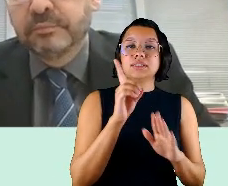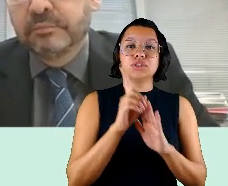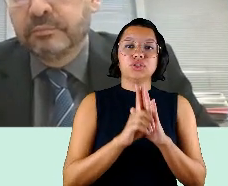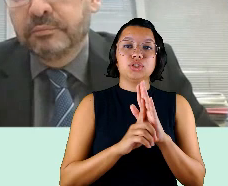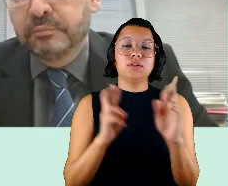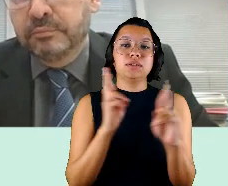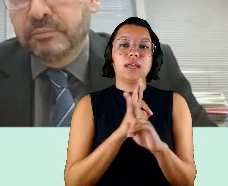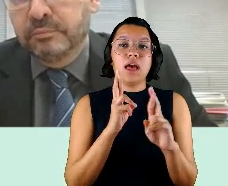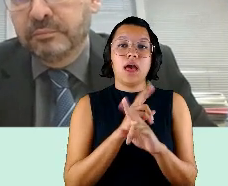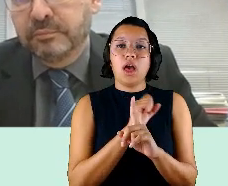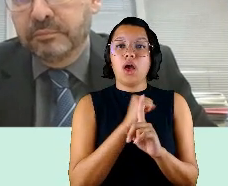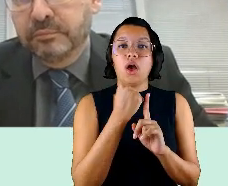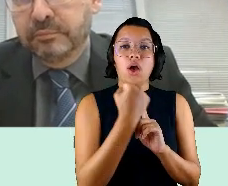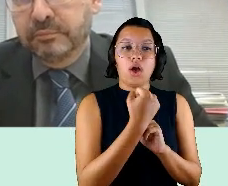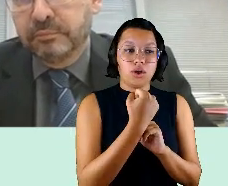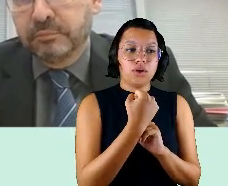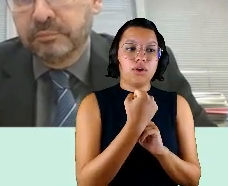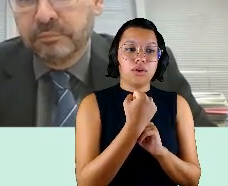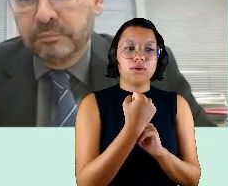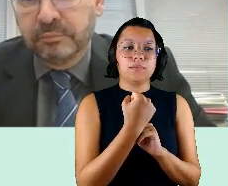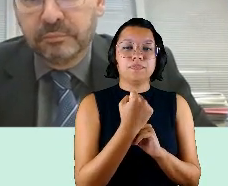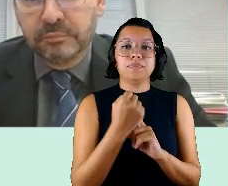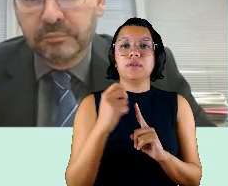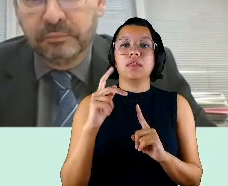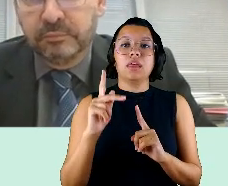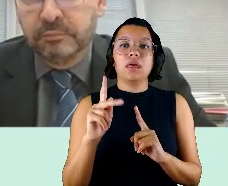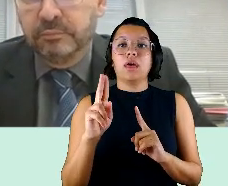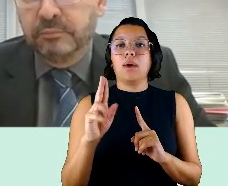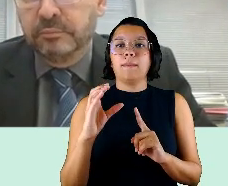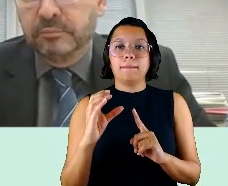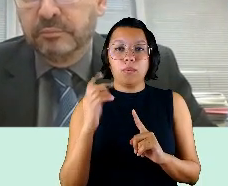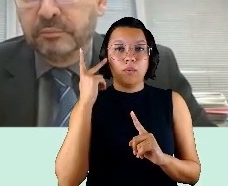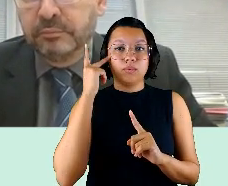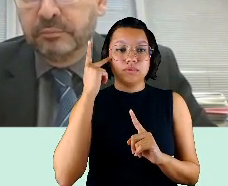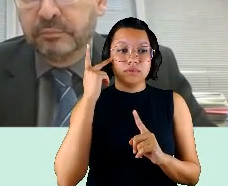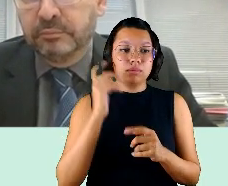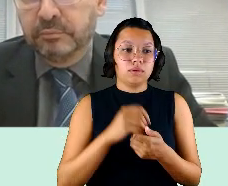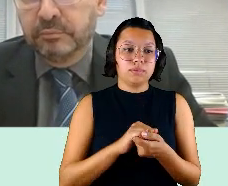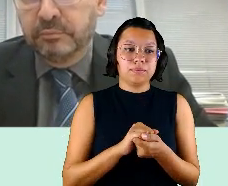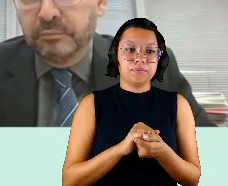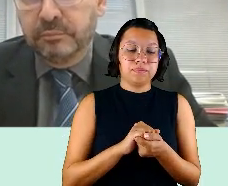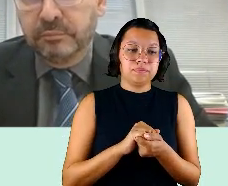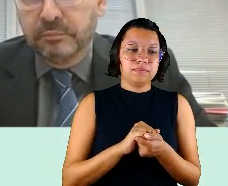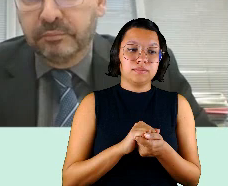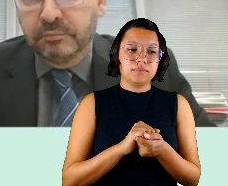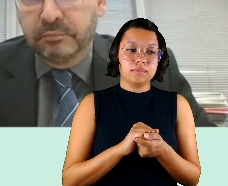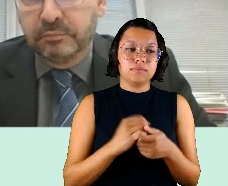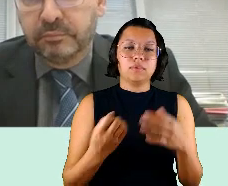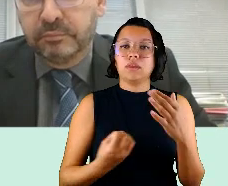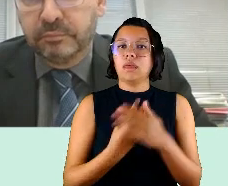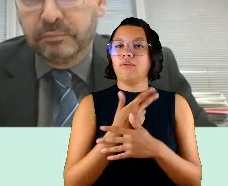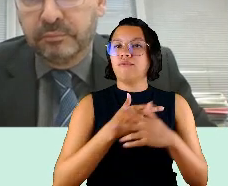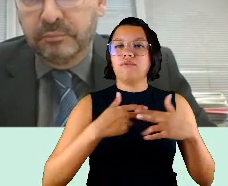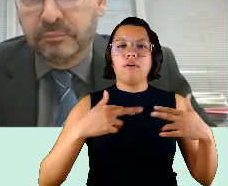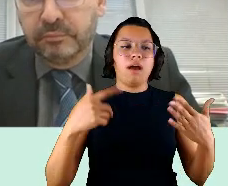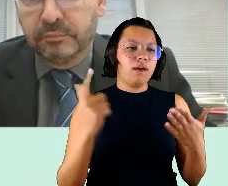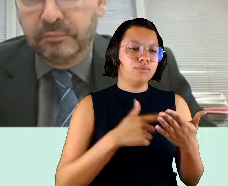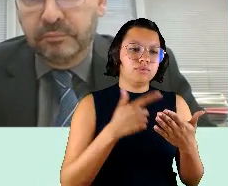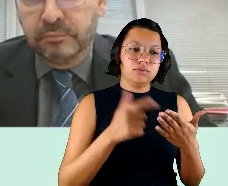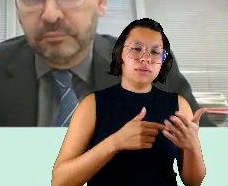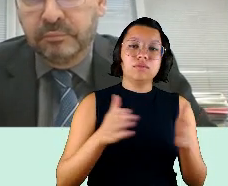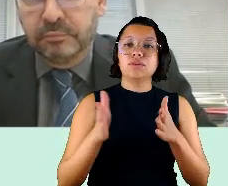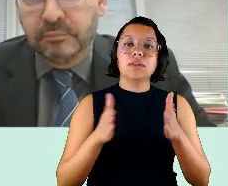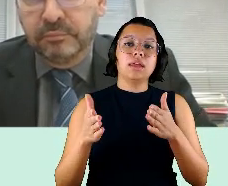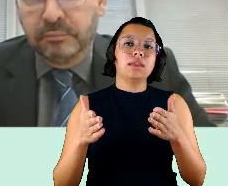das Relações Sociais pela Pontifícia Universidade Católica de São Paulo, autora de vários livros, entre os